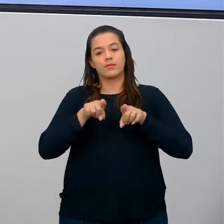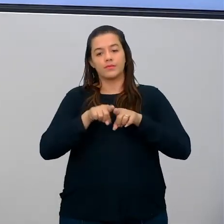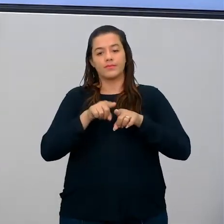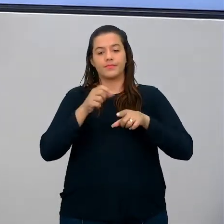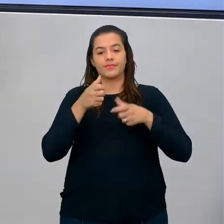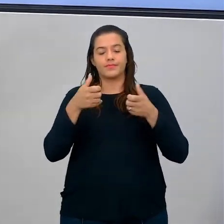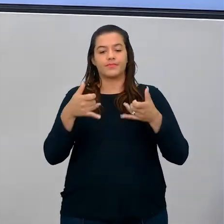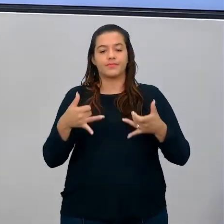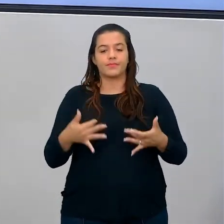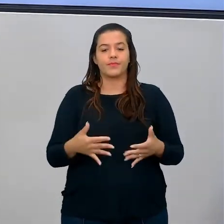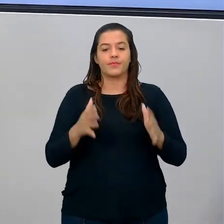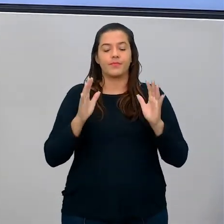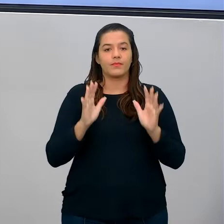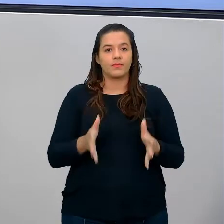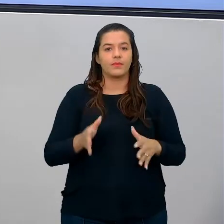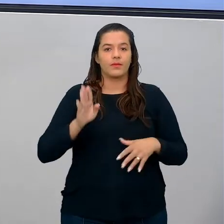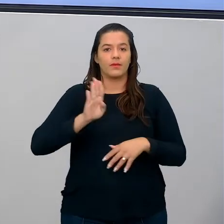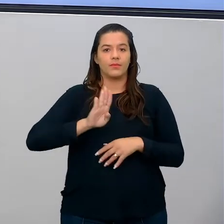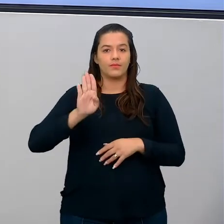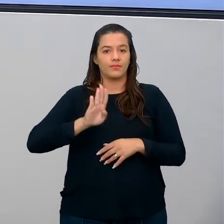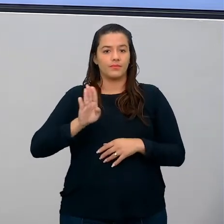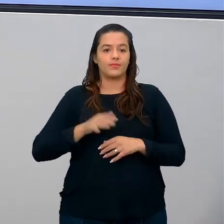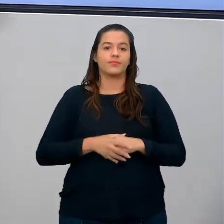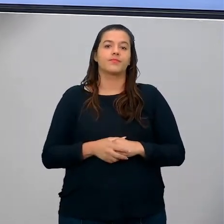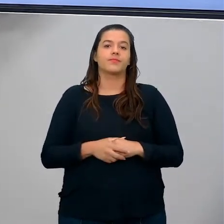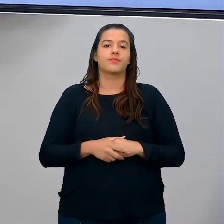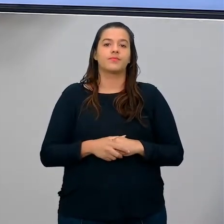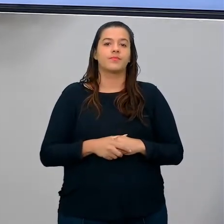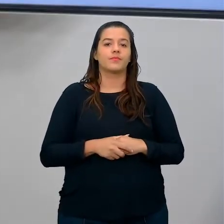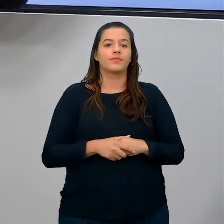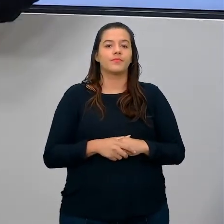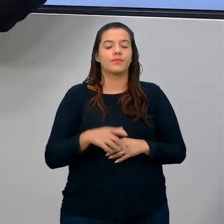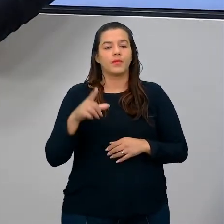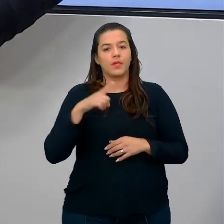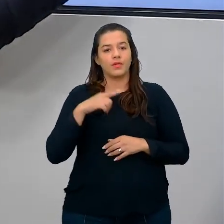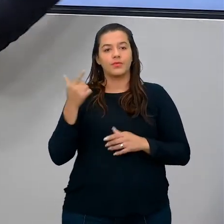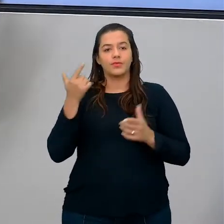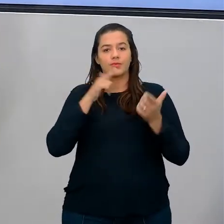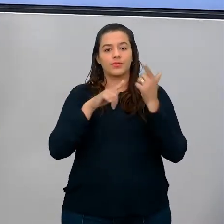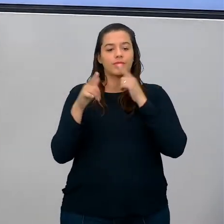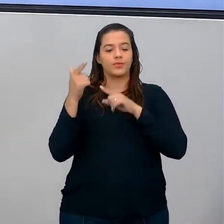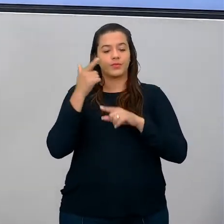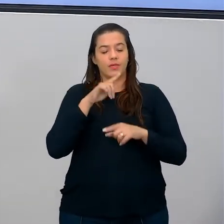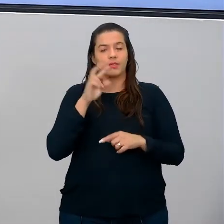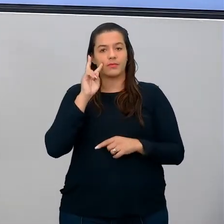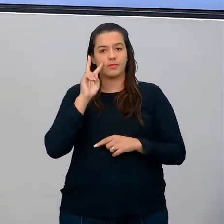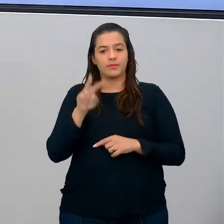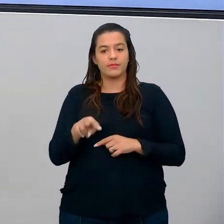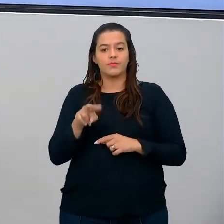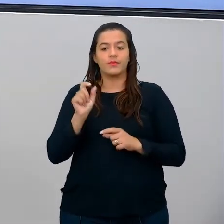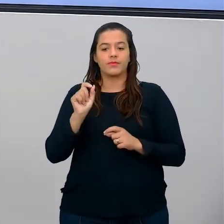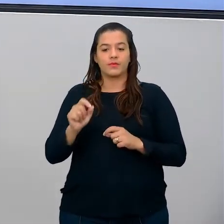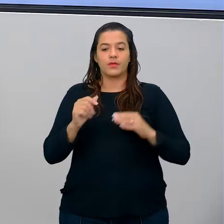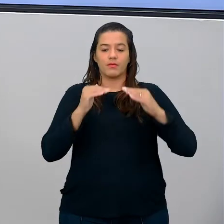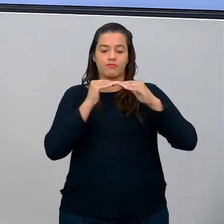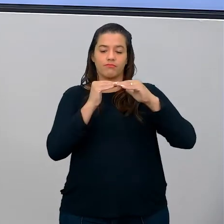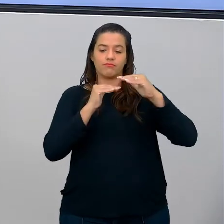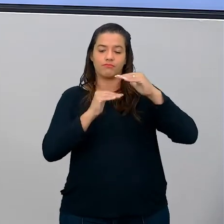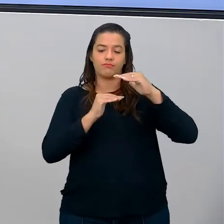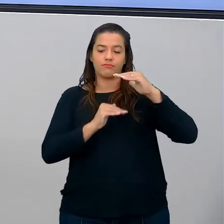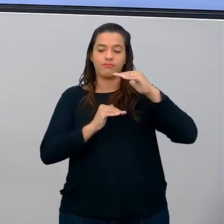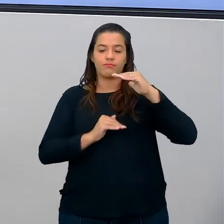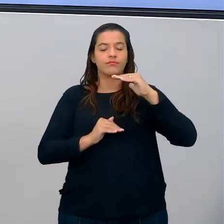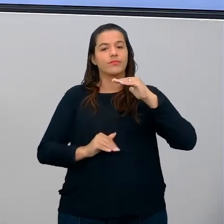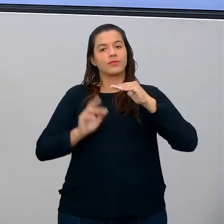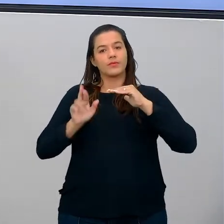parte de biologia. E aí a gente consegue observar esses horizontes